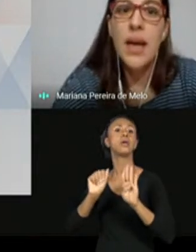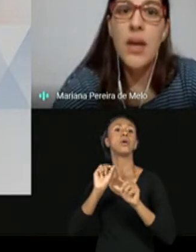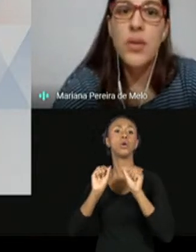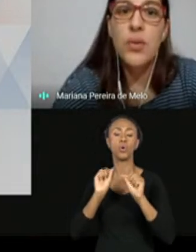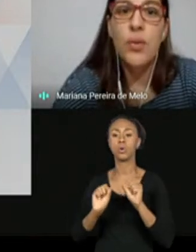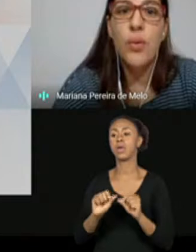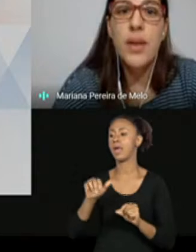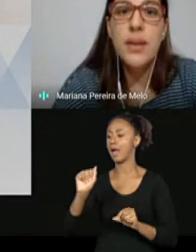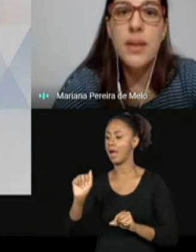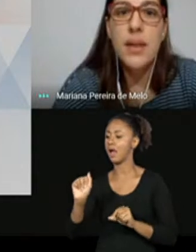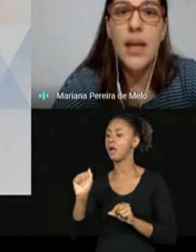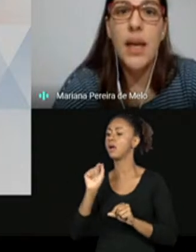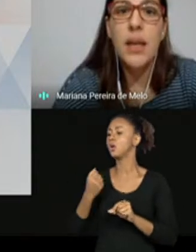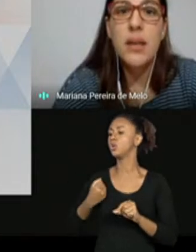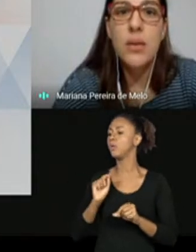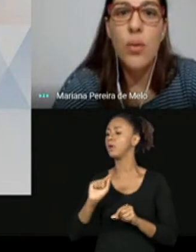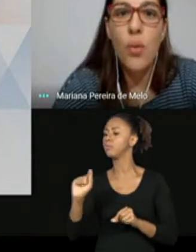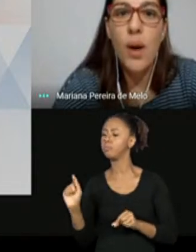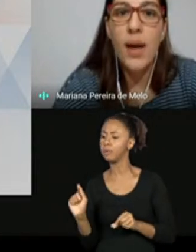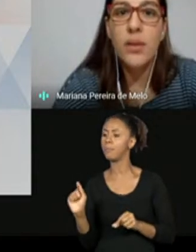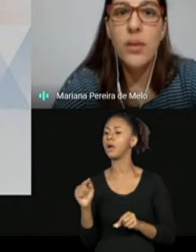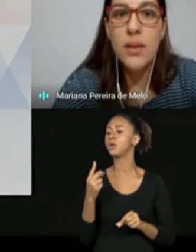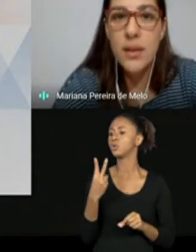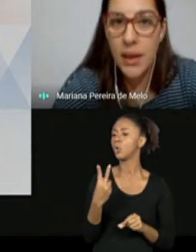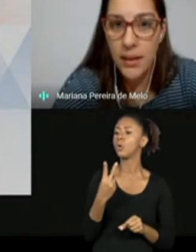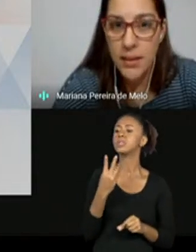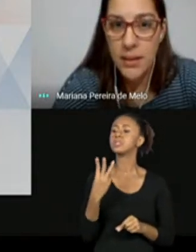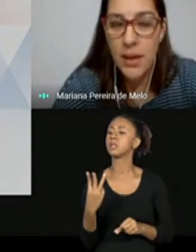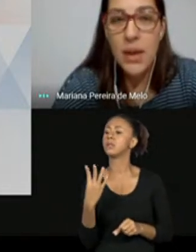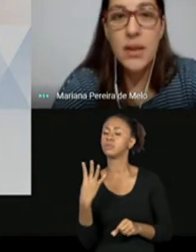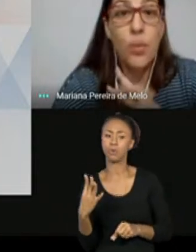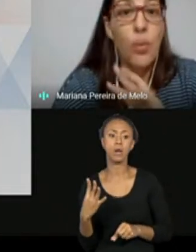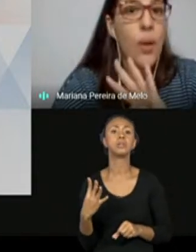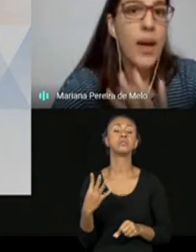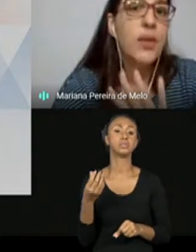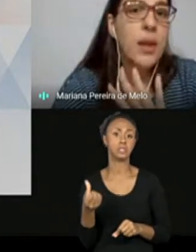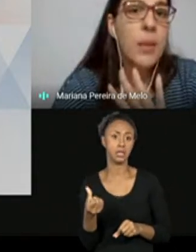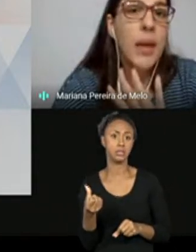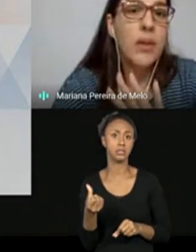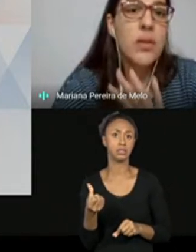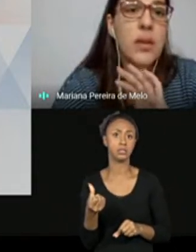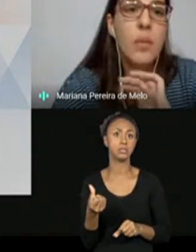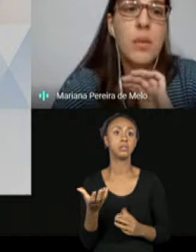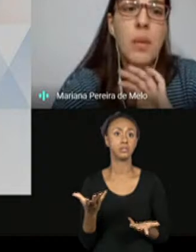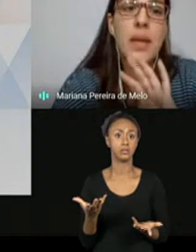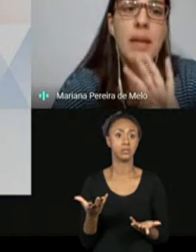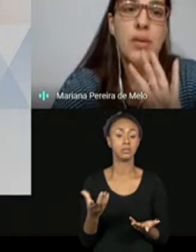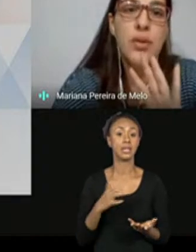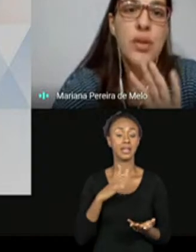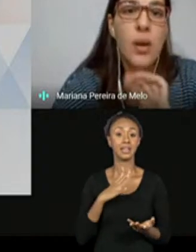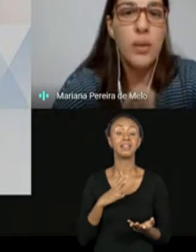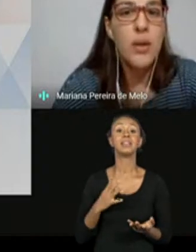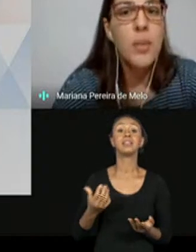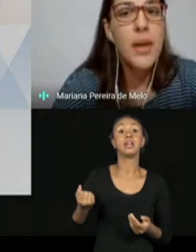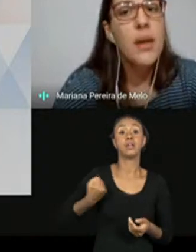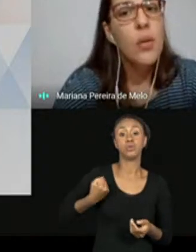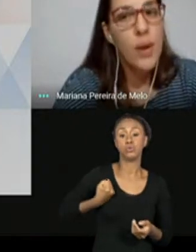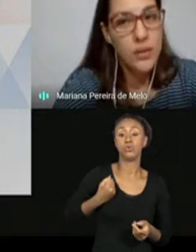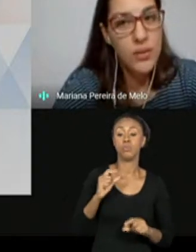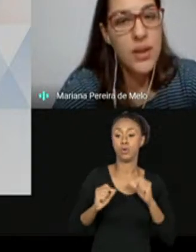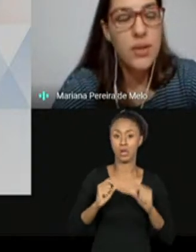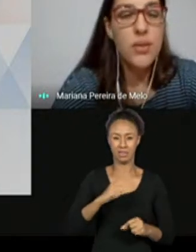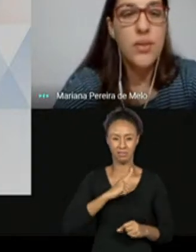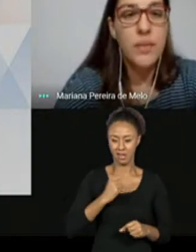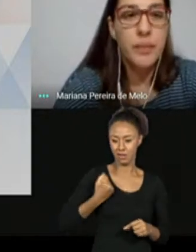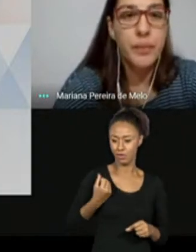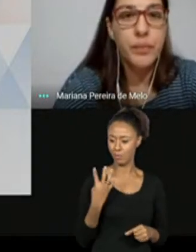nesse caso, 2, 3, 4 e 6. São 4 elementos, então a probabilidade de A união B,